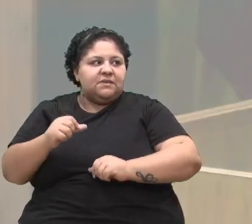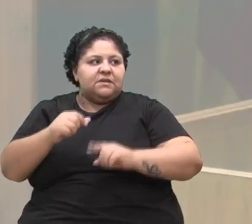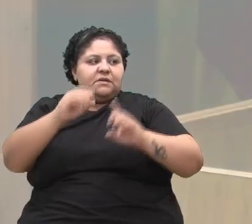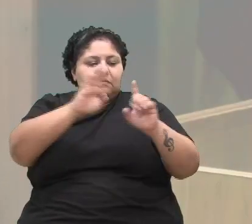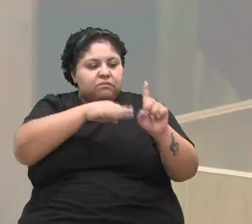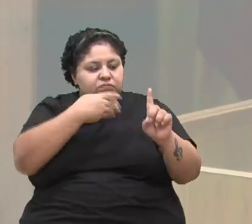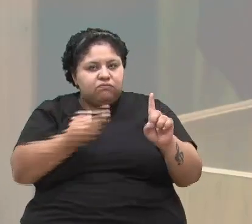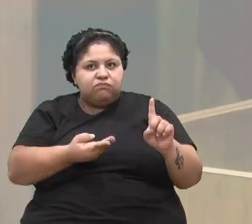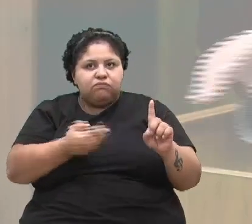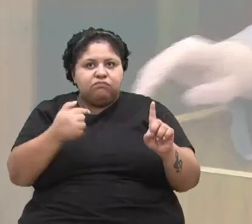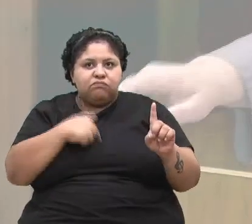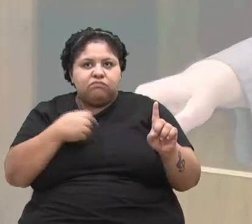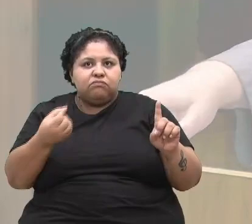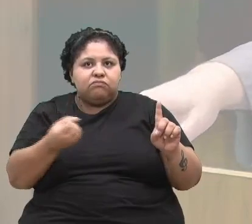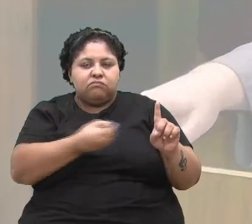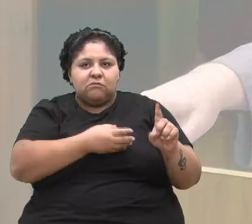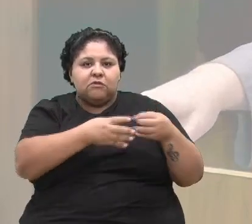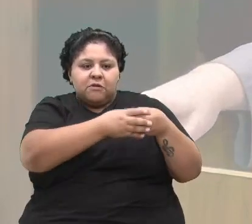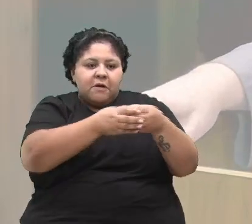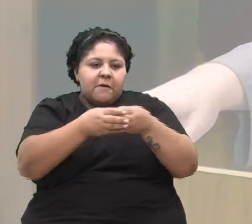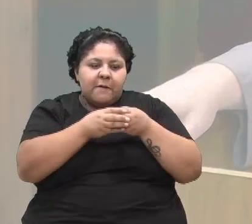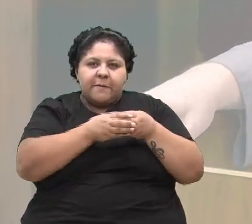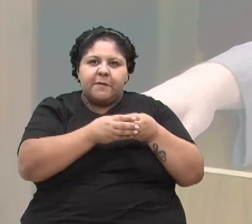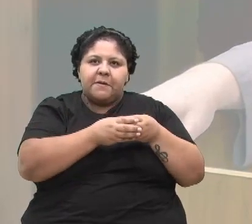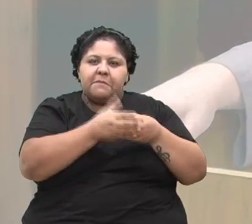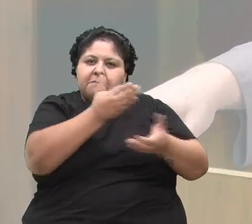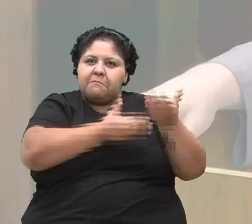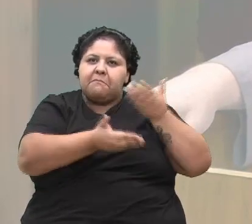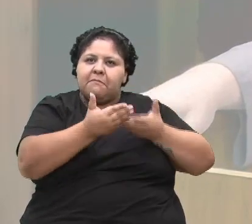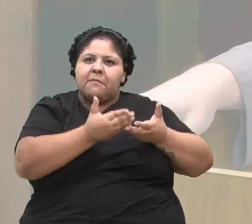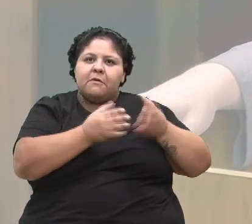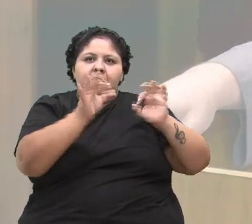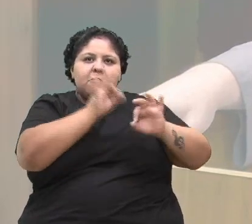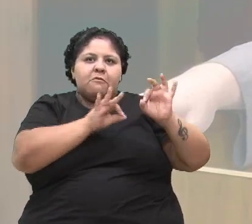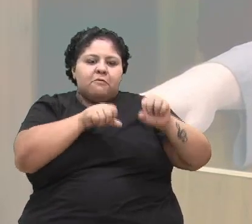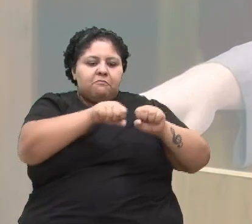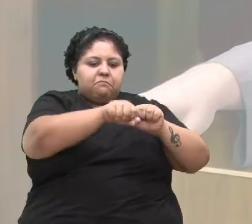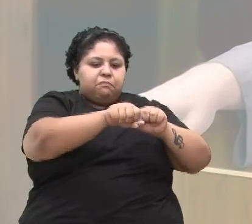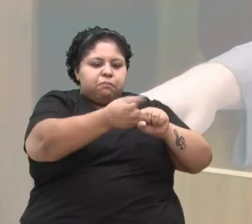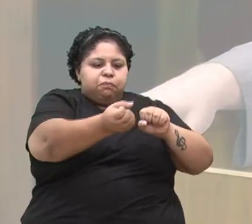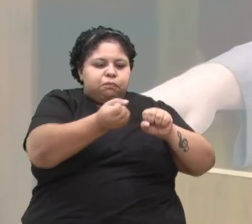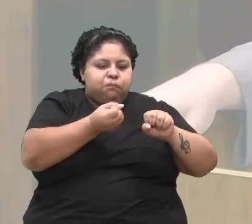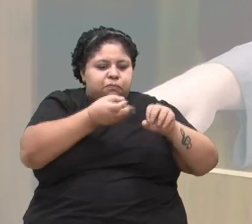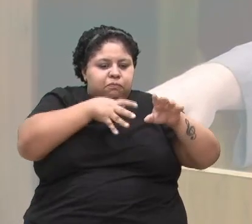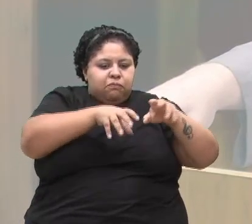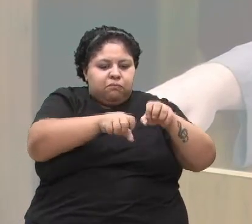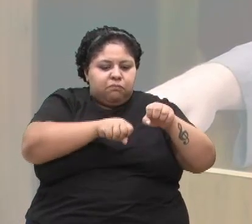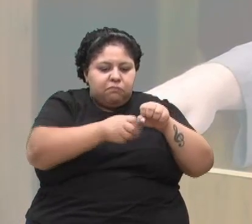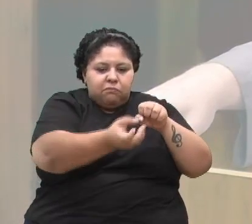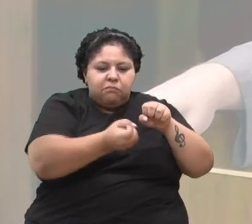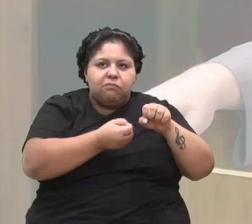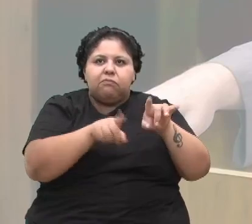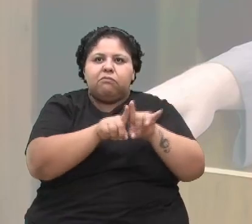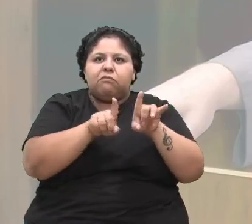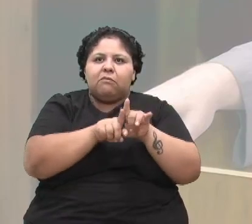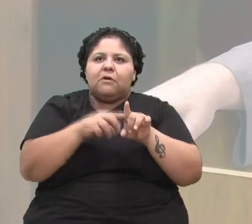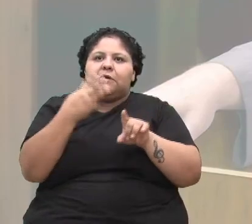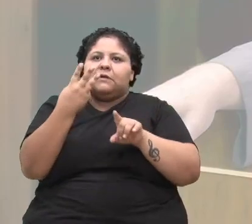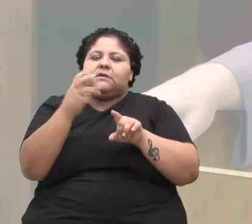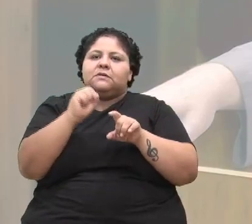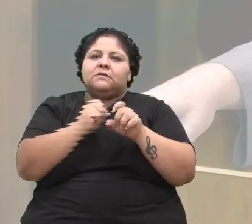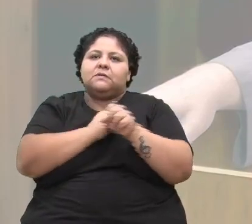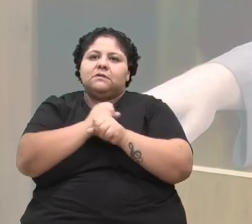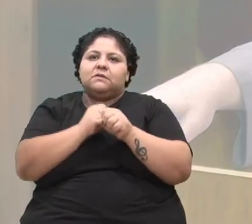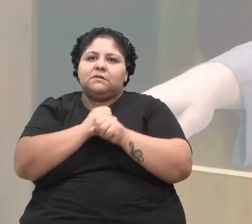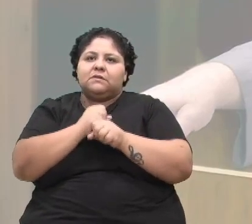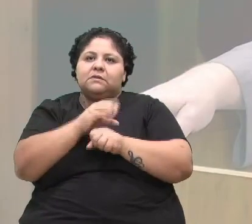Eu fui novato na consultoria. Minha primeira consultoria, eu fui arrumar gavetas numa empresa, num posto de gasolina. 30 anos eu ajudei a salvar